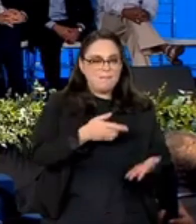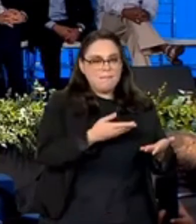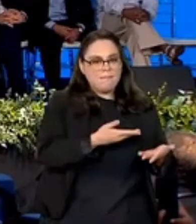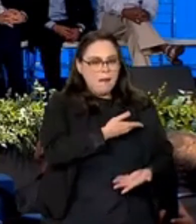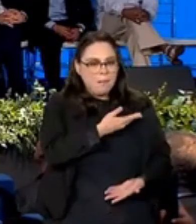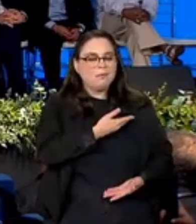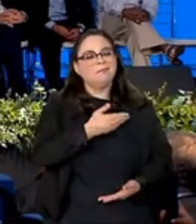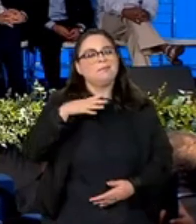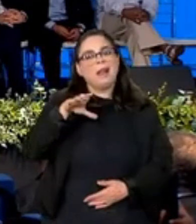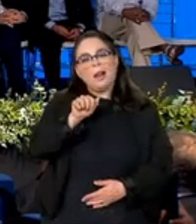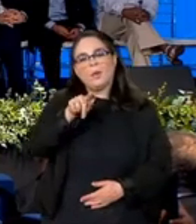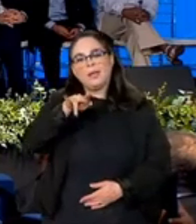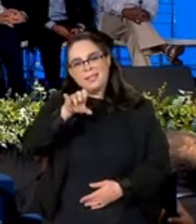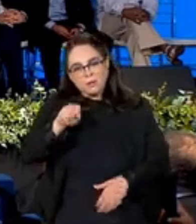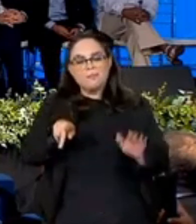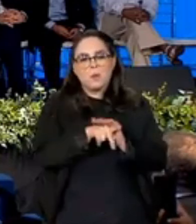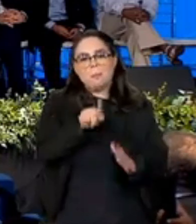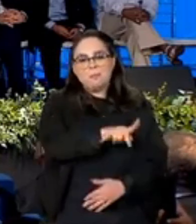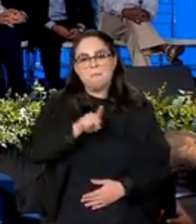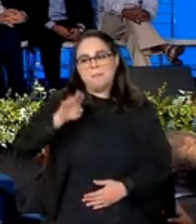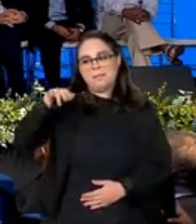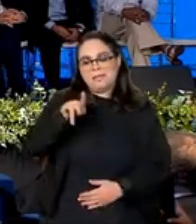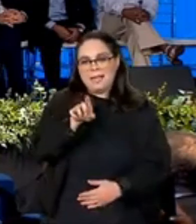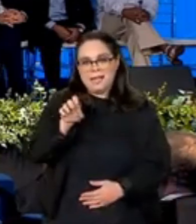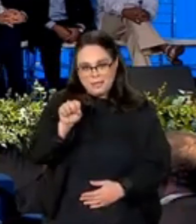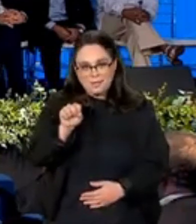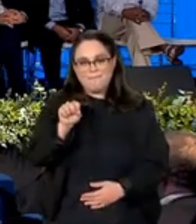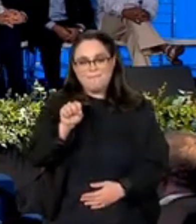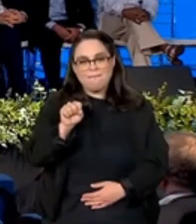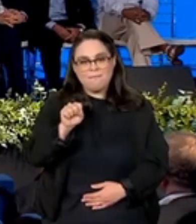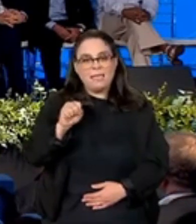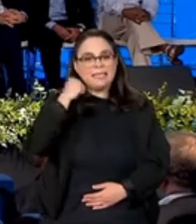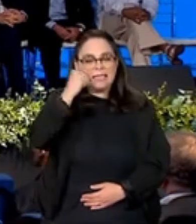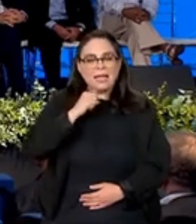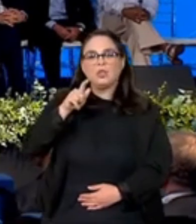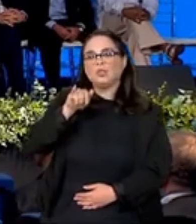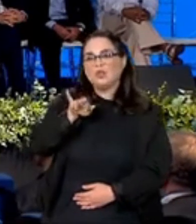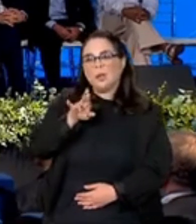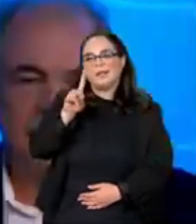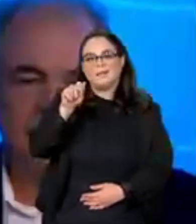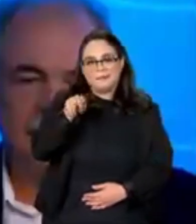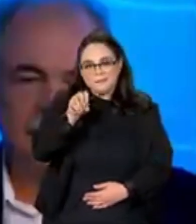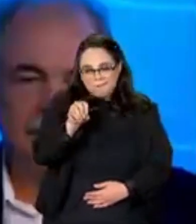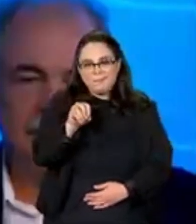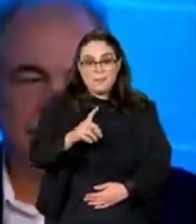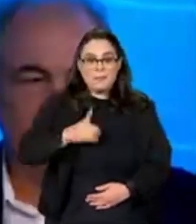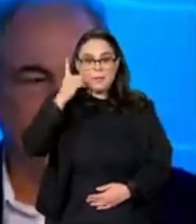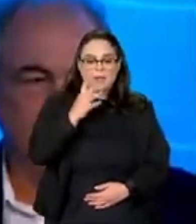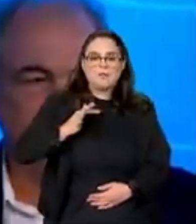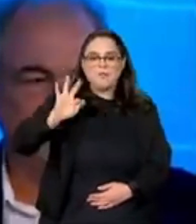mercant presidente do bndf senador Jordano deputado